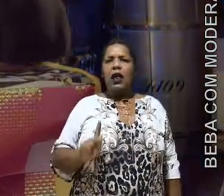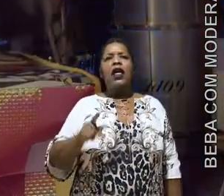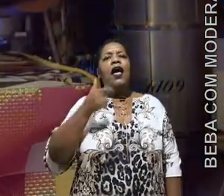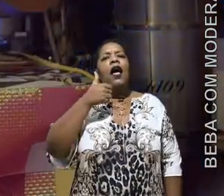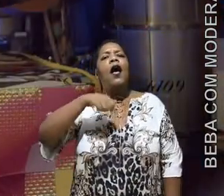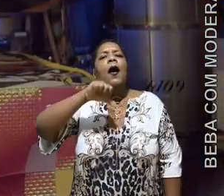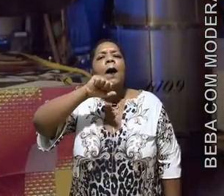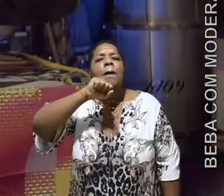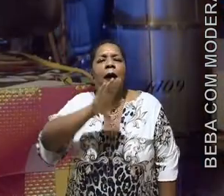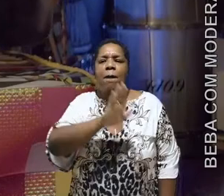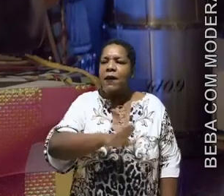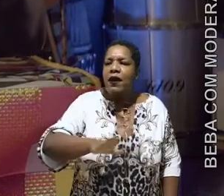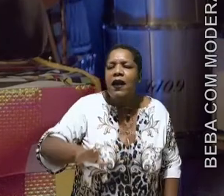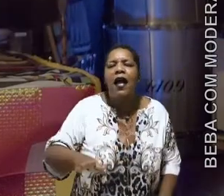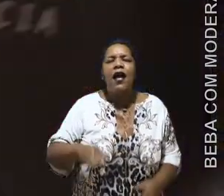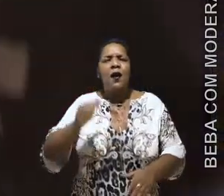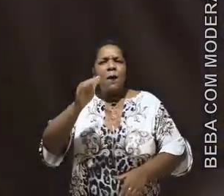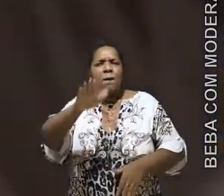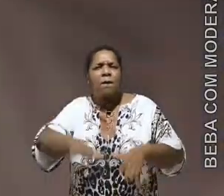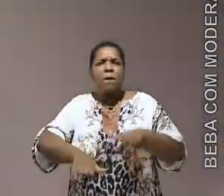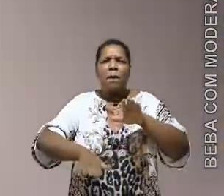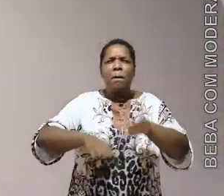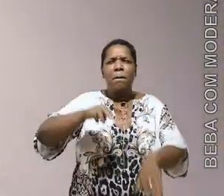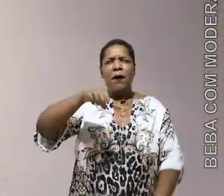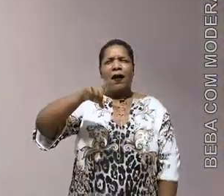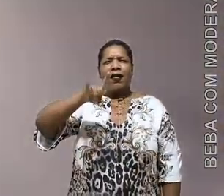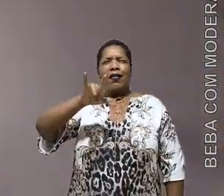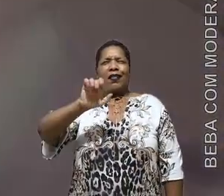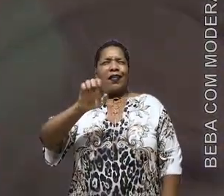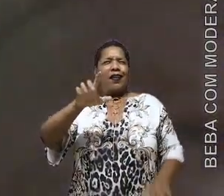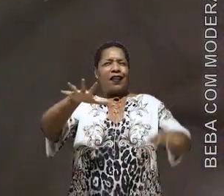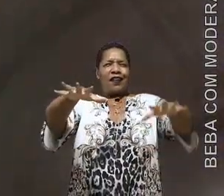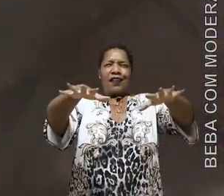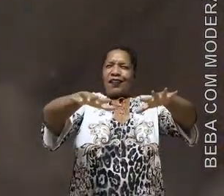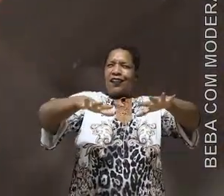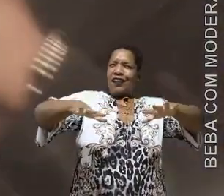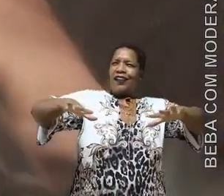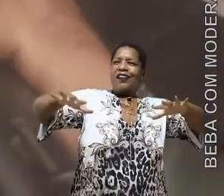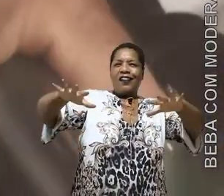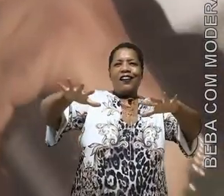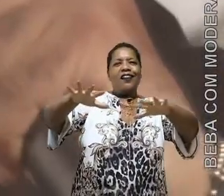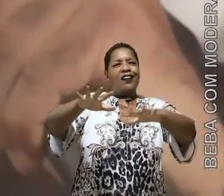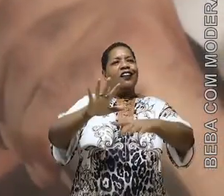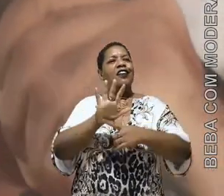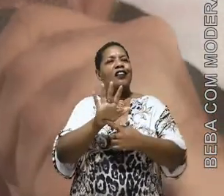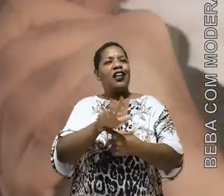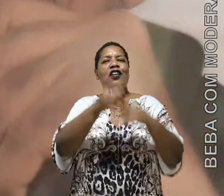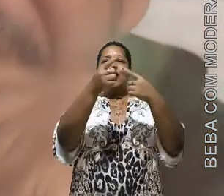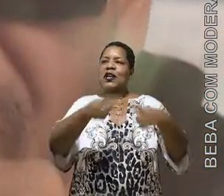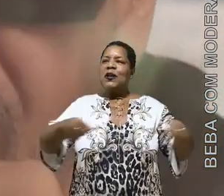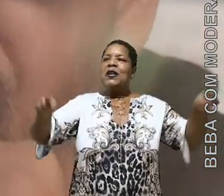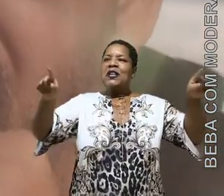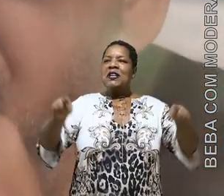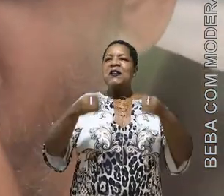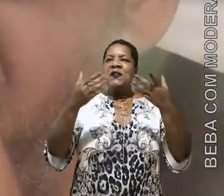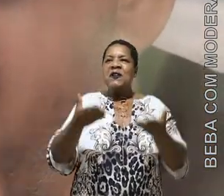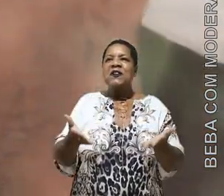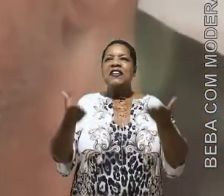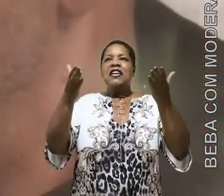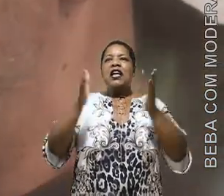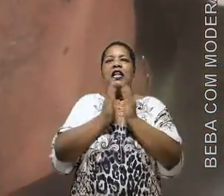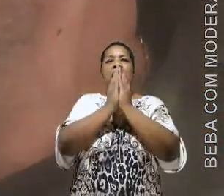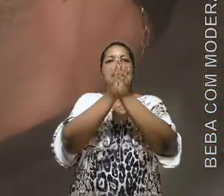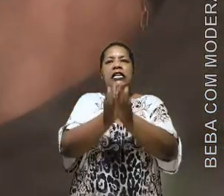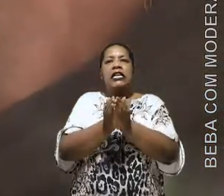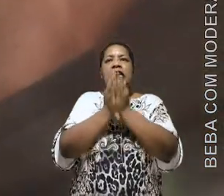Luiza lá em cima dela vou ver o muito longe ficar o maestro